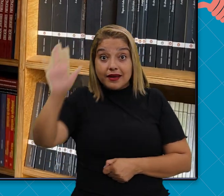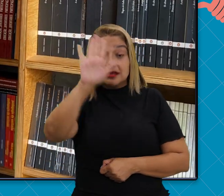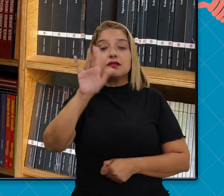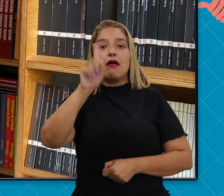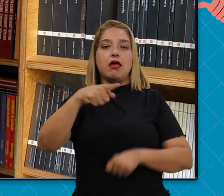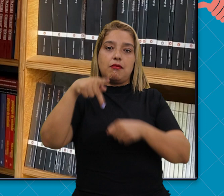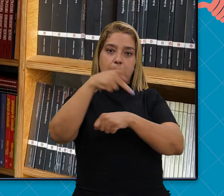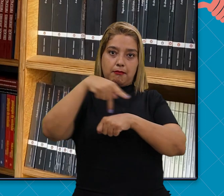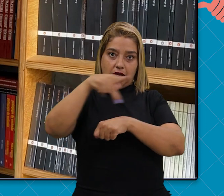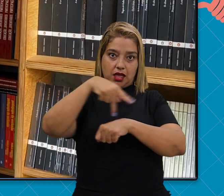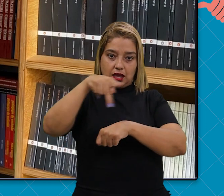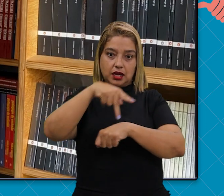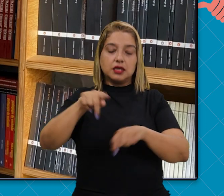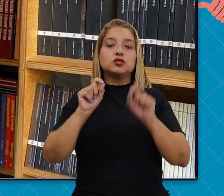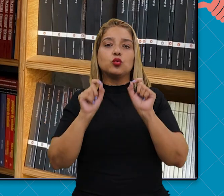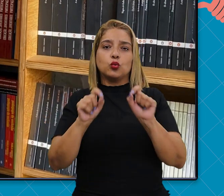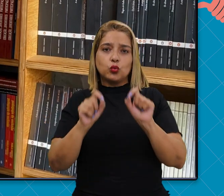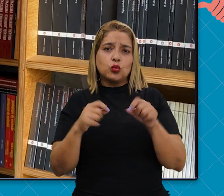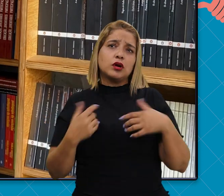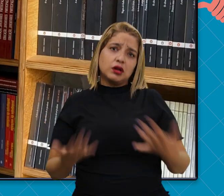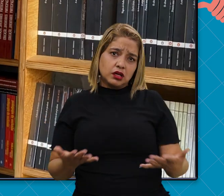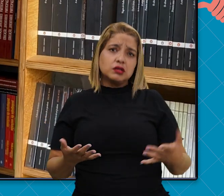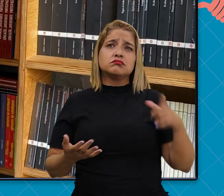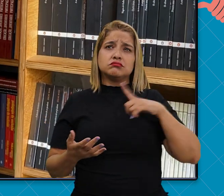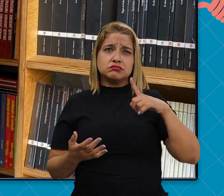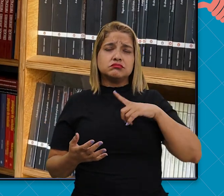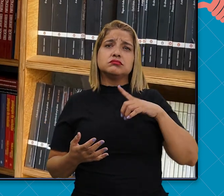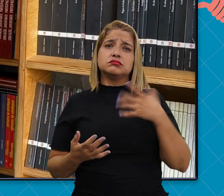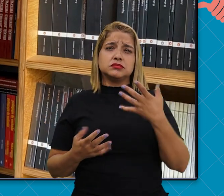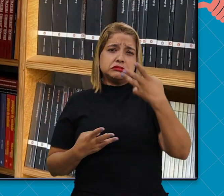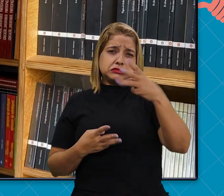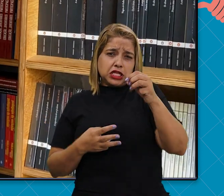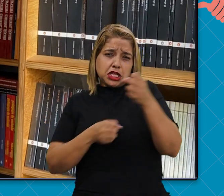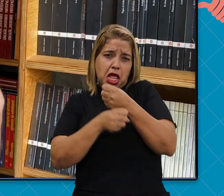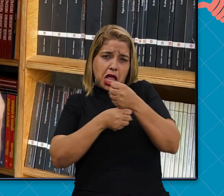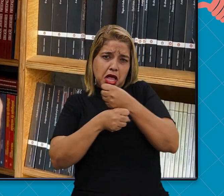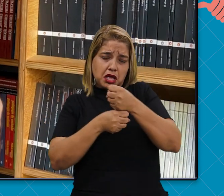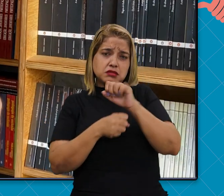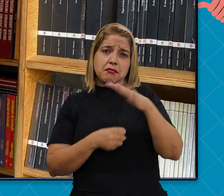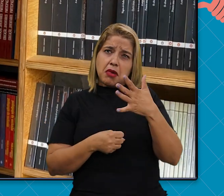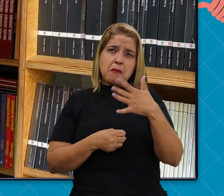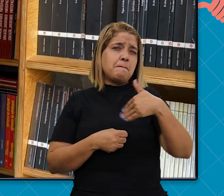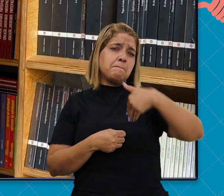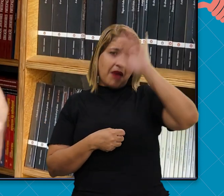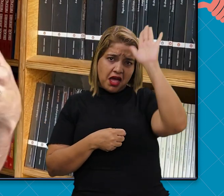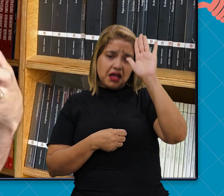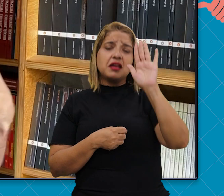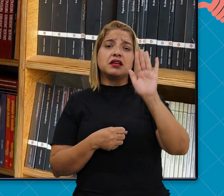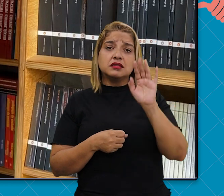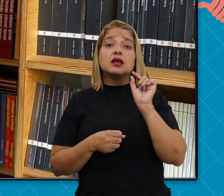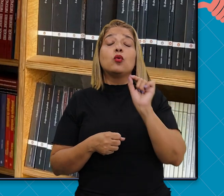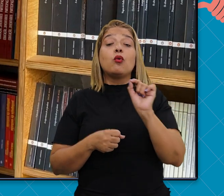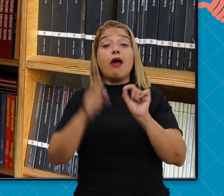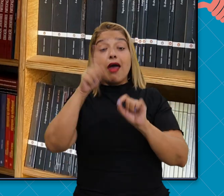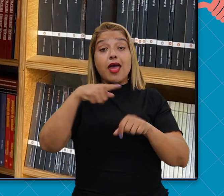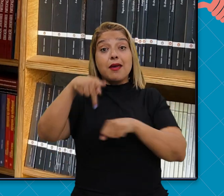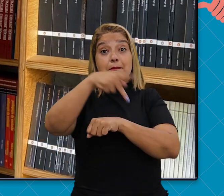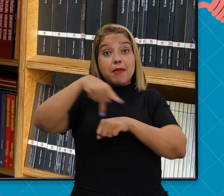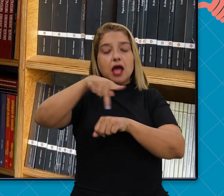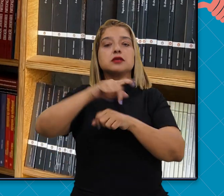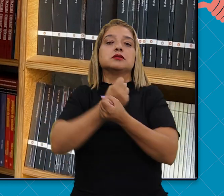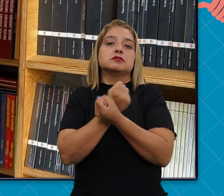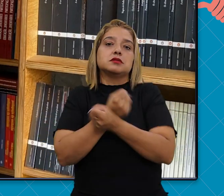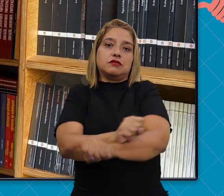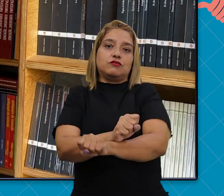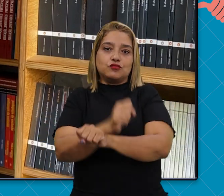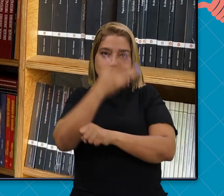que o Brasil foi um país que por cerca de 3 séculos, mais de 3 séculos,